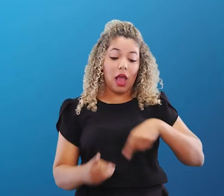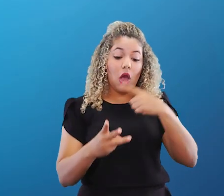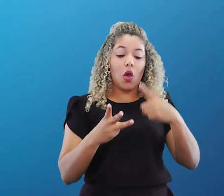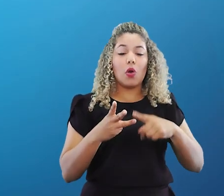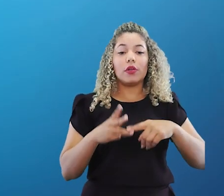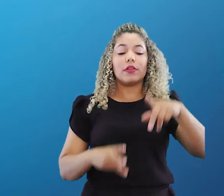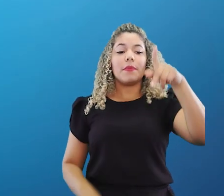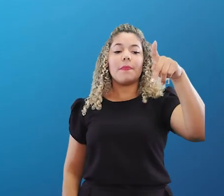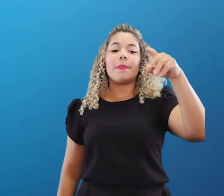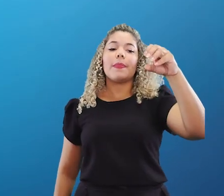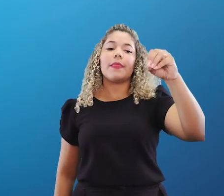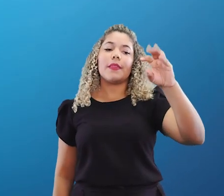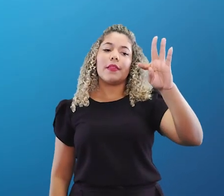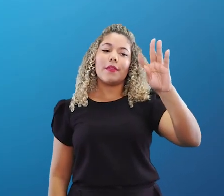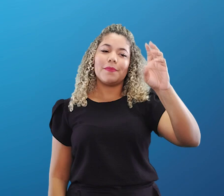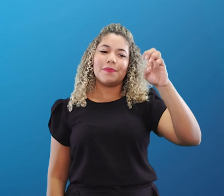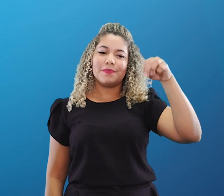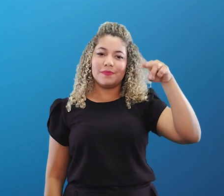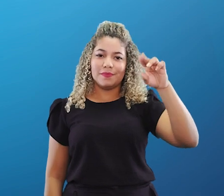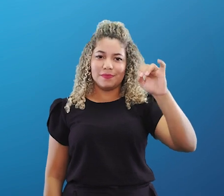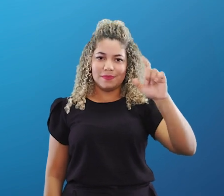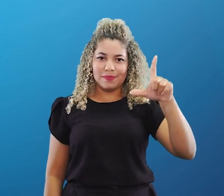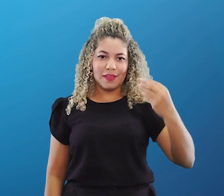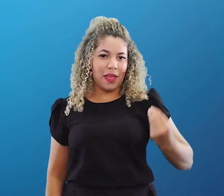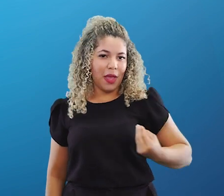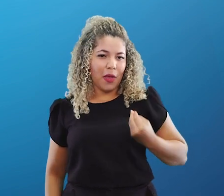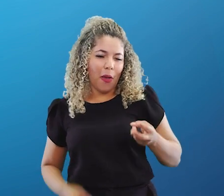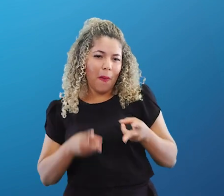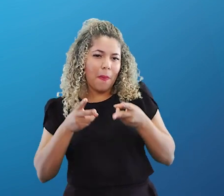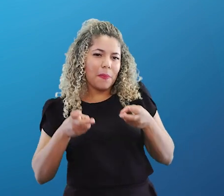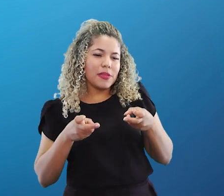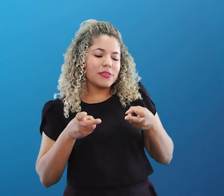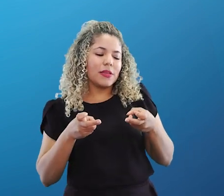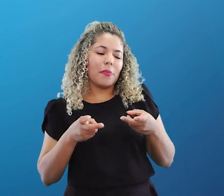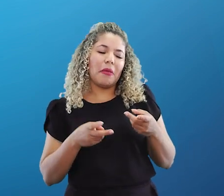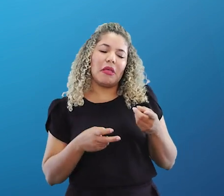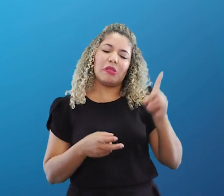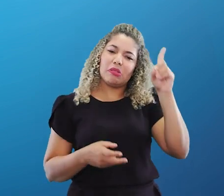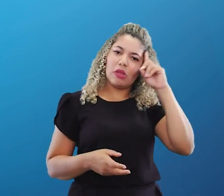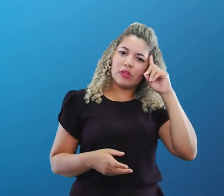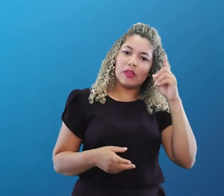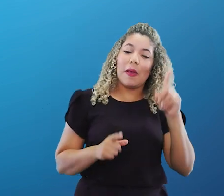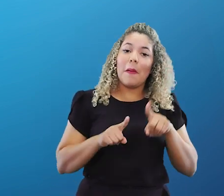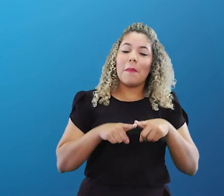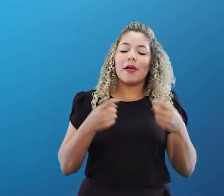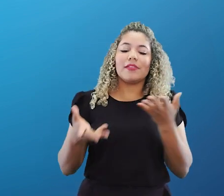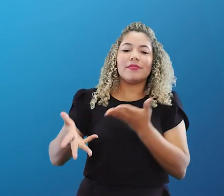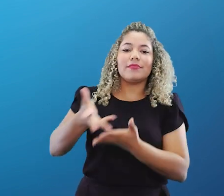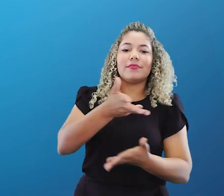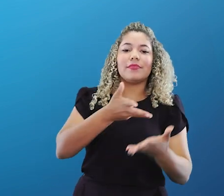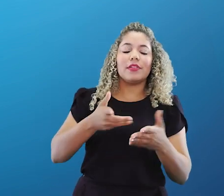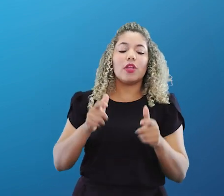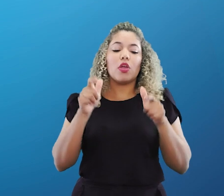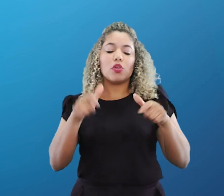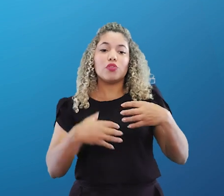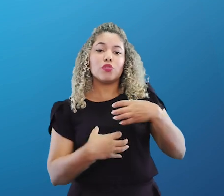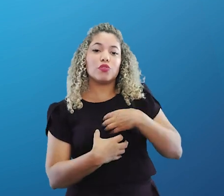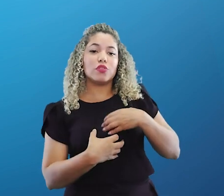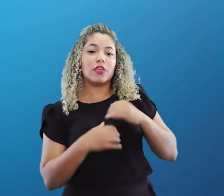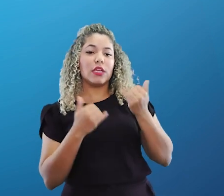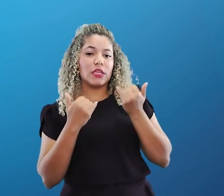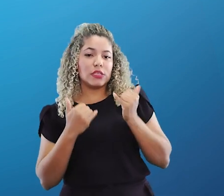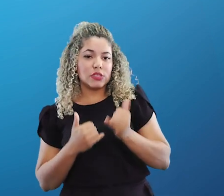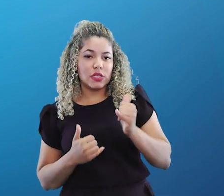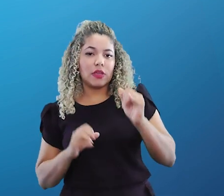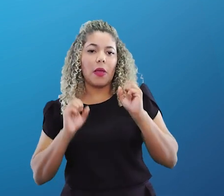potencial. Essa é uma energia que vamos perceber ela em alguns momentos do nosso cotidiano, mas ela está relacionada a alguma forma de energia